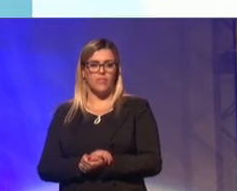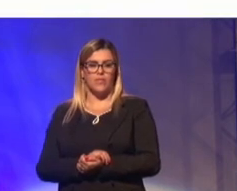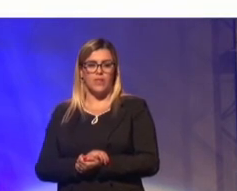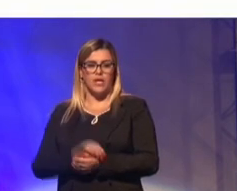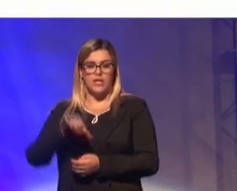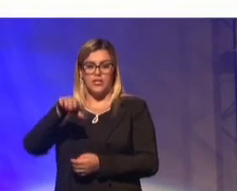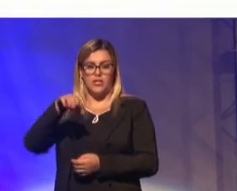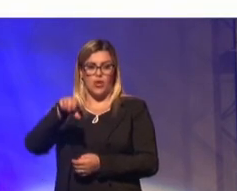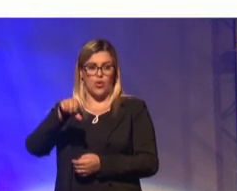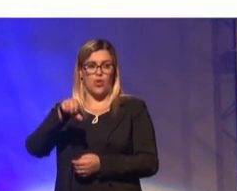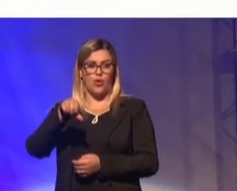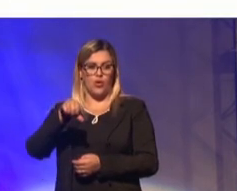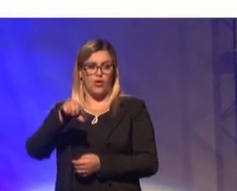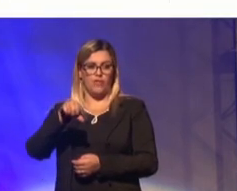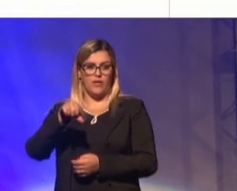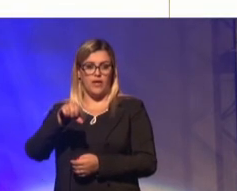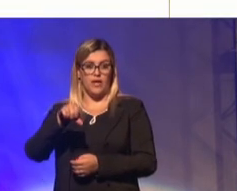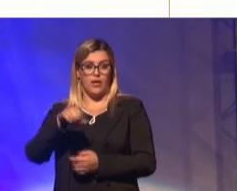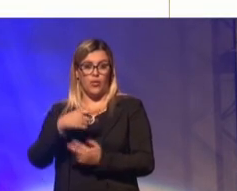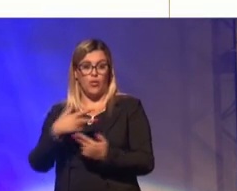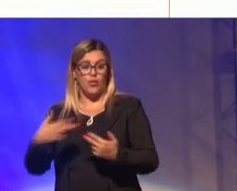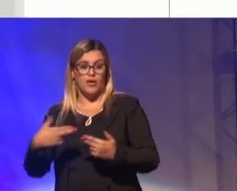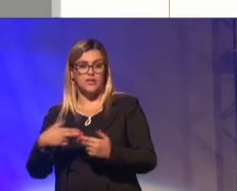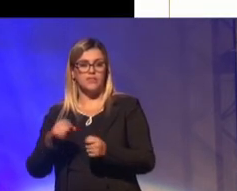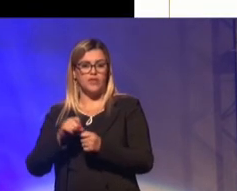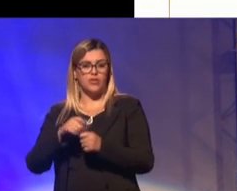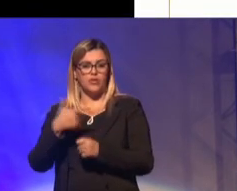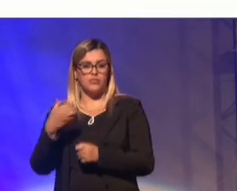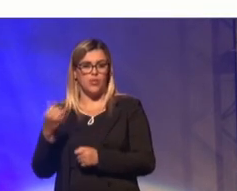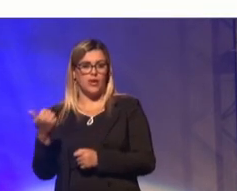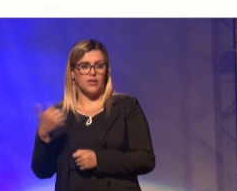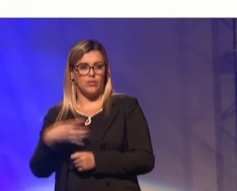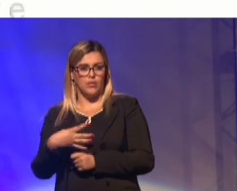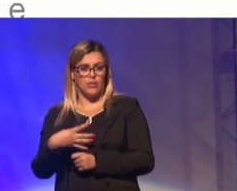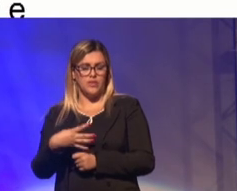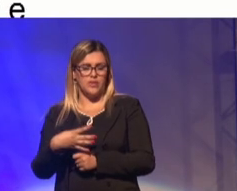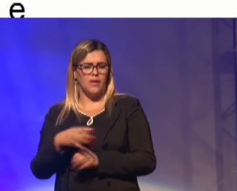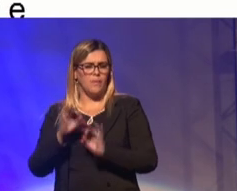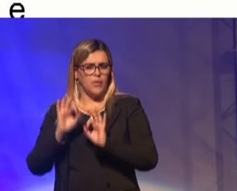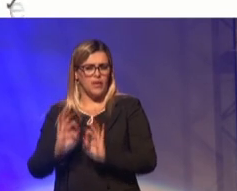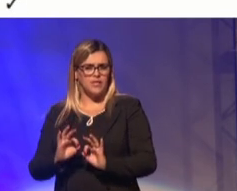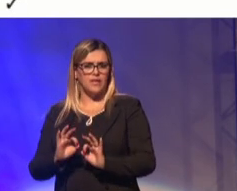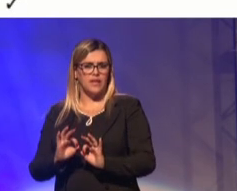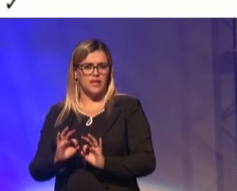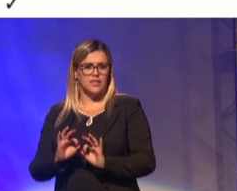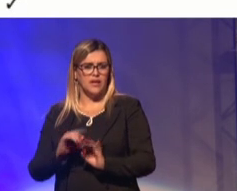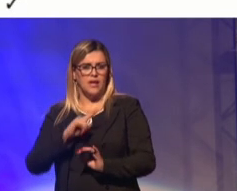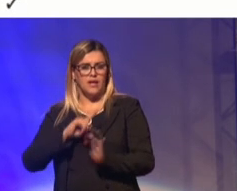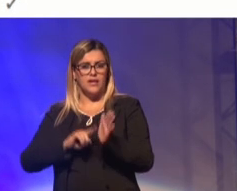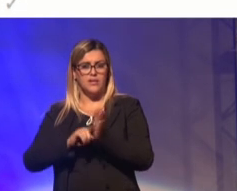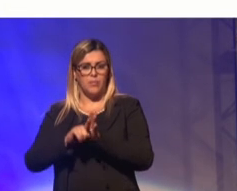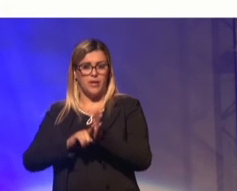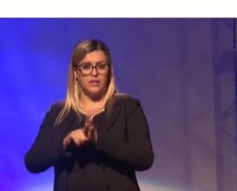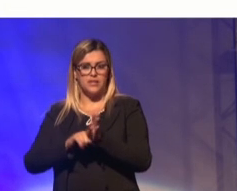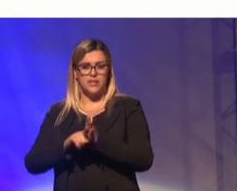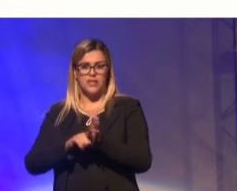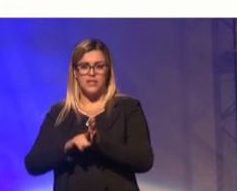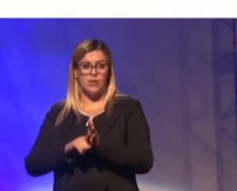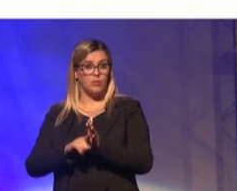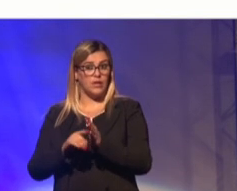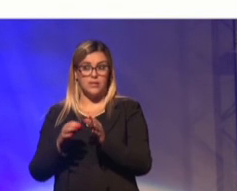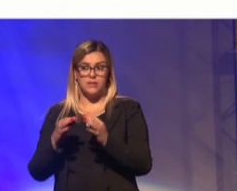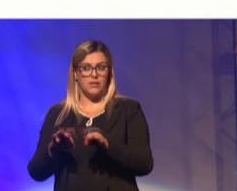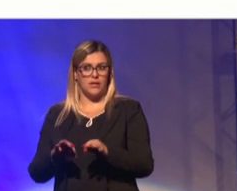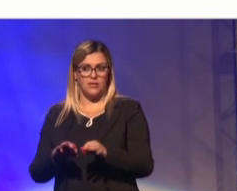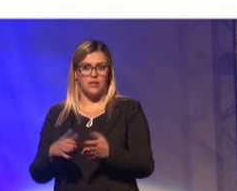são 9 trabalhos em 2014 de ondas curtas, mas eu tenho certeza que esse levantamento aqui, ele não foi justo.